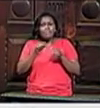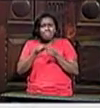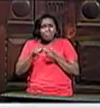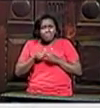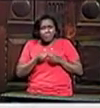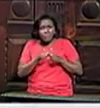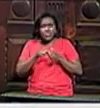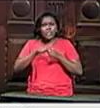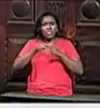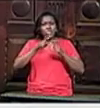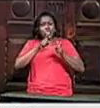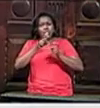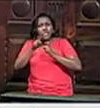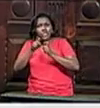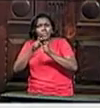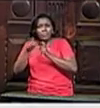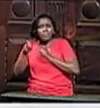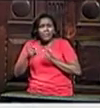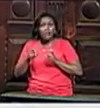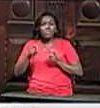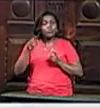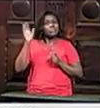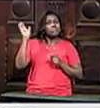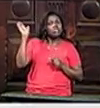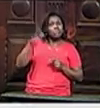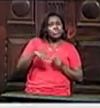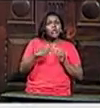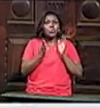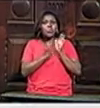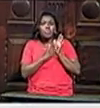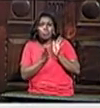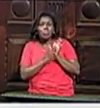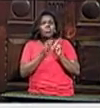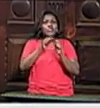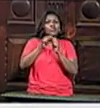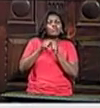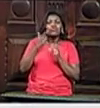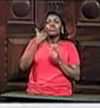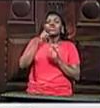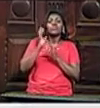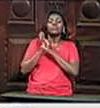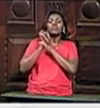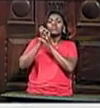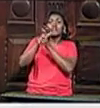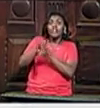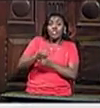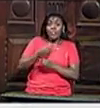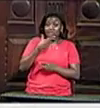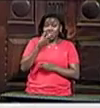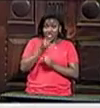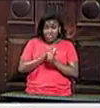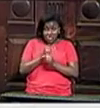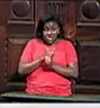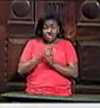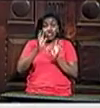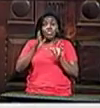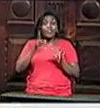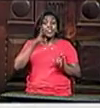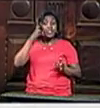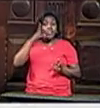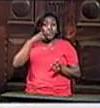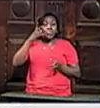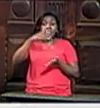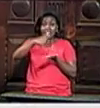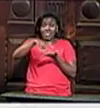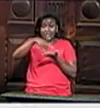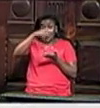de debate apresentando suas realizações com 20 anos de vida pública já foi vereador já foi secretário municipal já foi